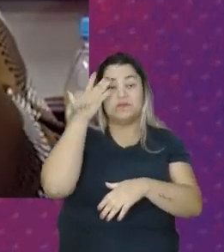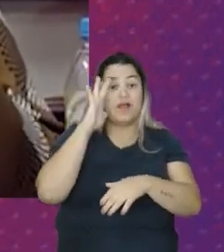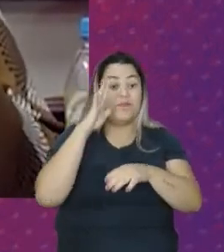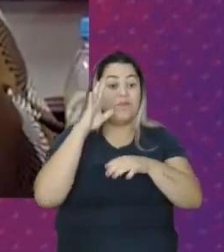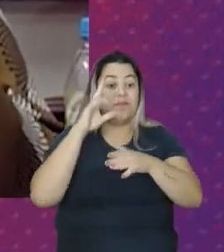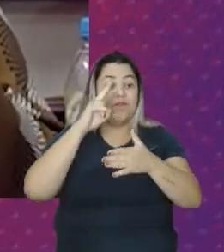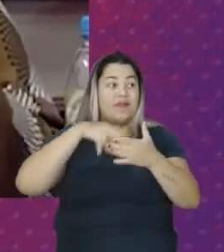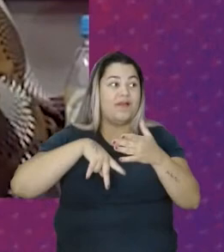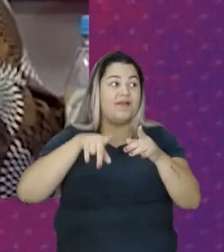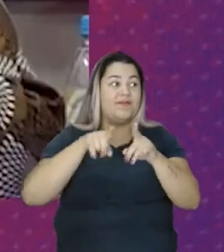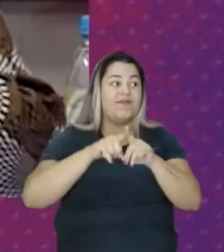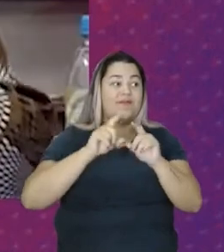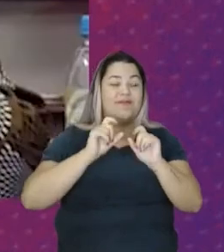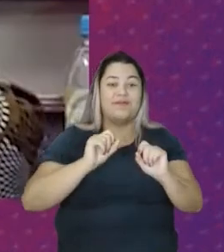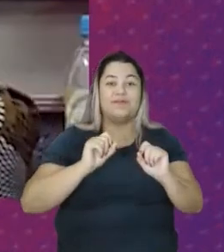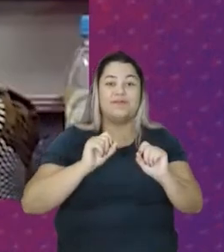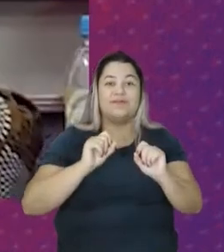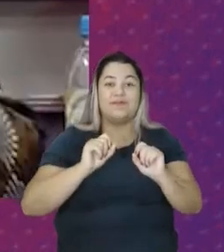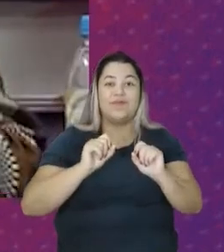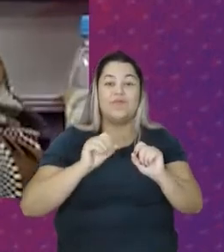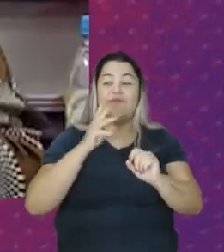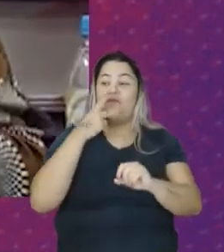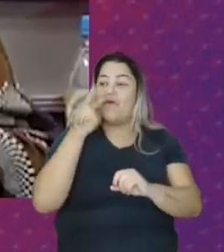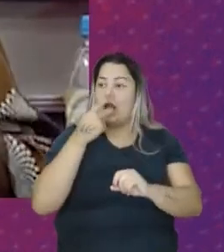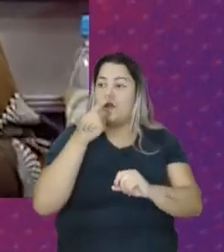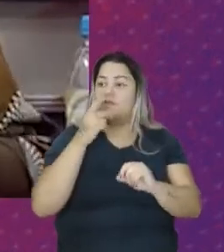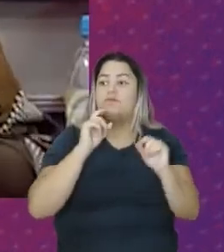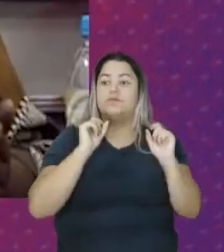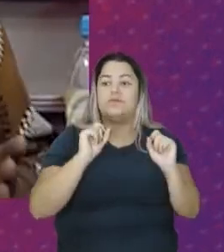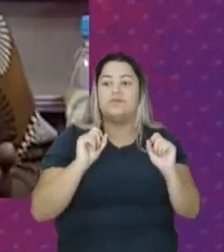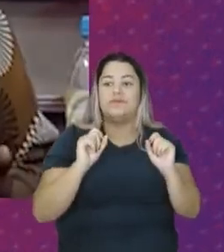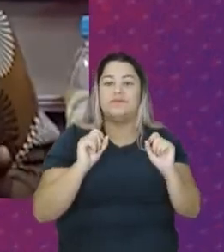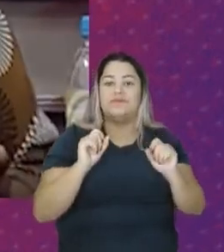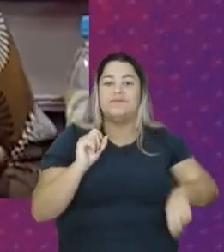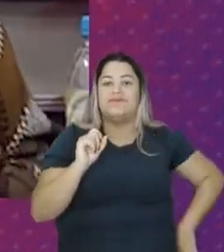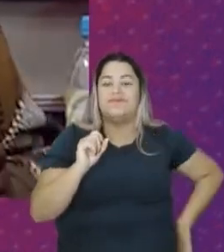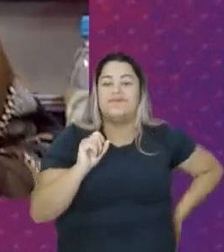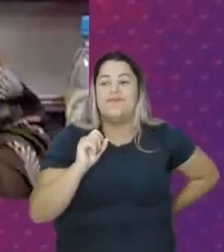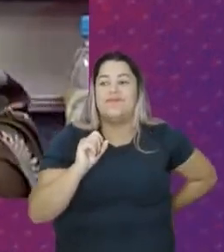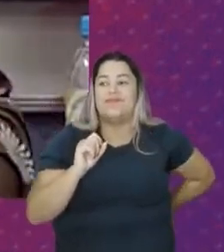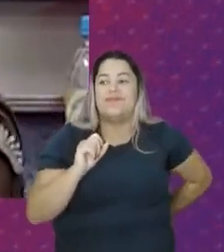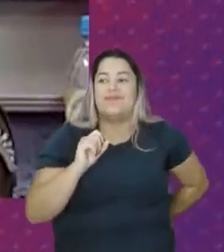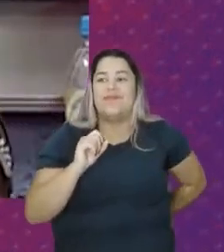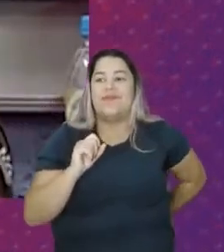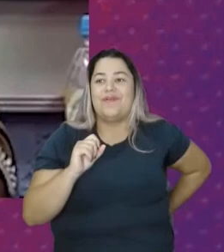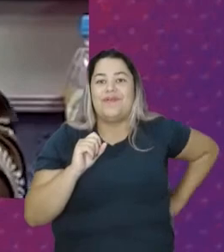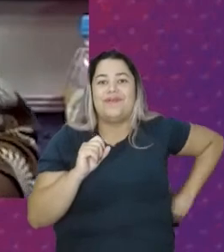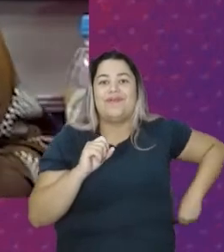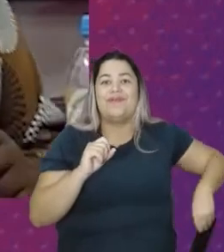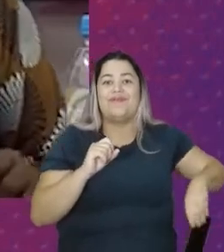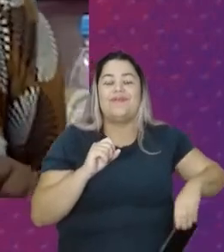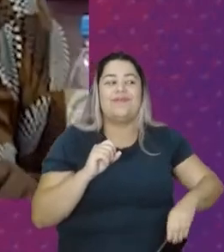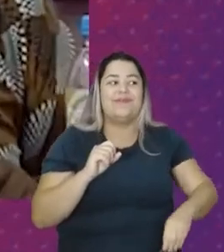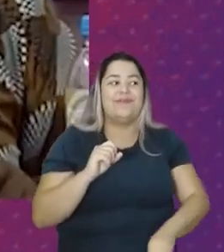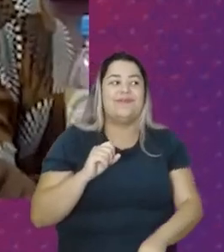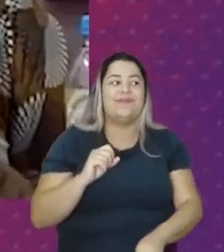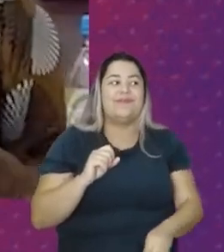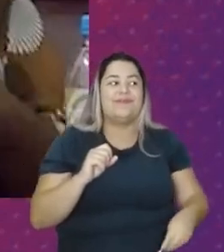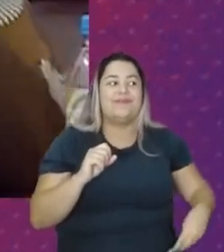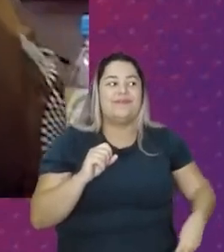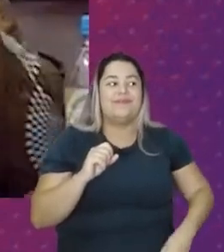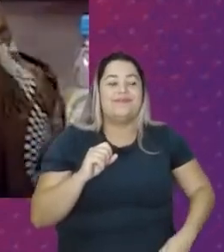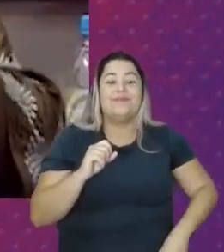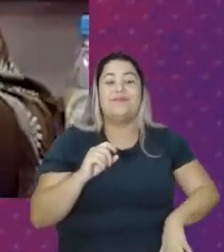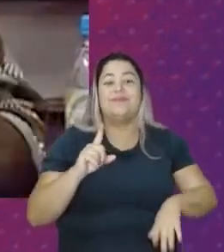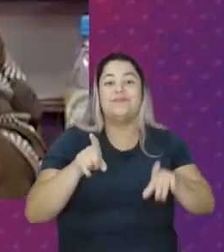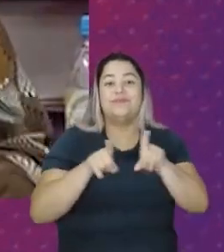pode votar. Então, quando eu estou falando para vocês, eu estou falando para um grupo de jovens que pode não ter essa memória recente. Mas